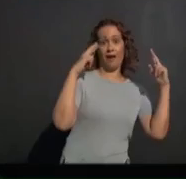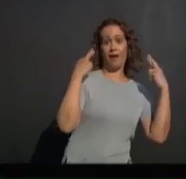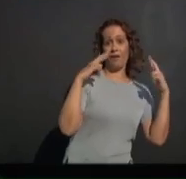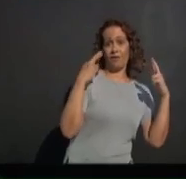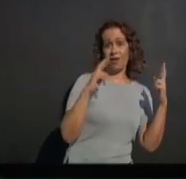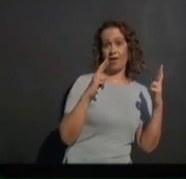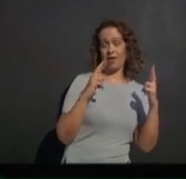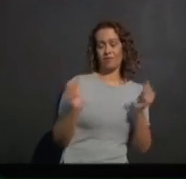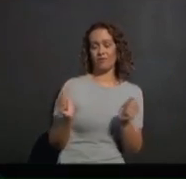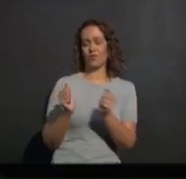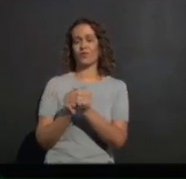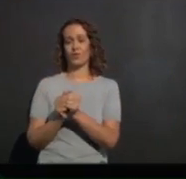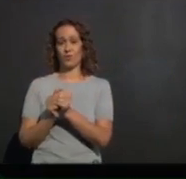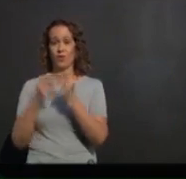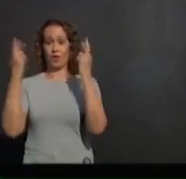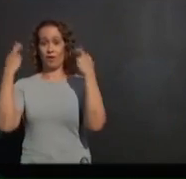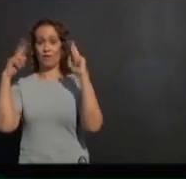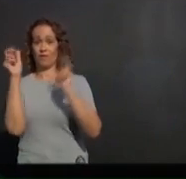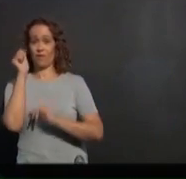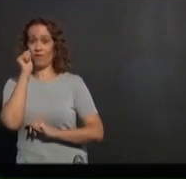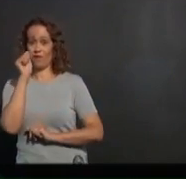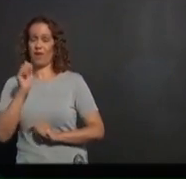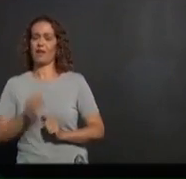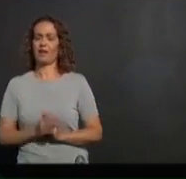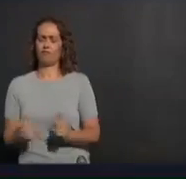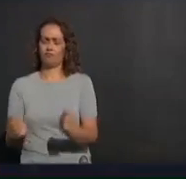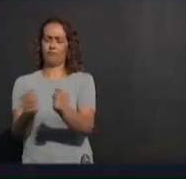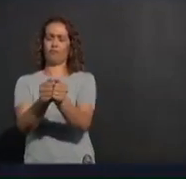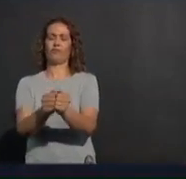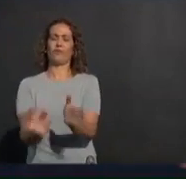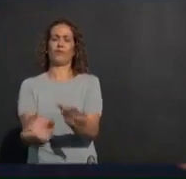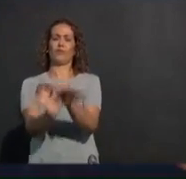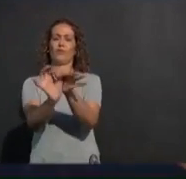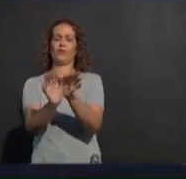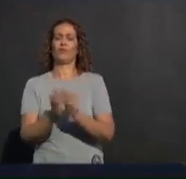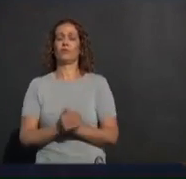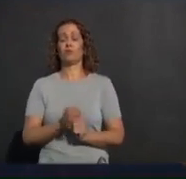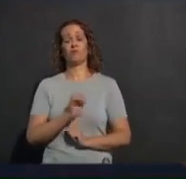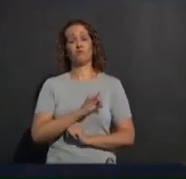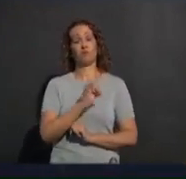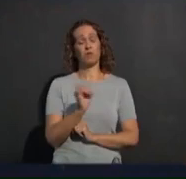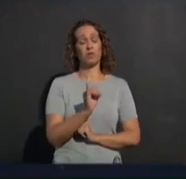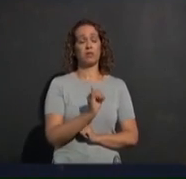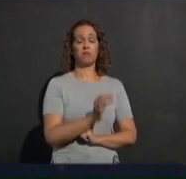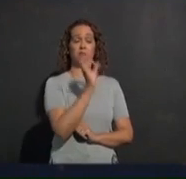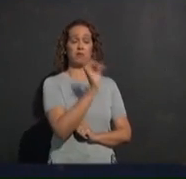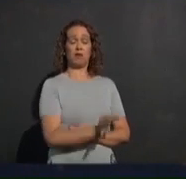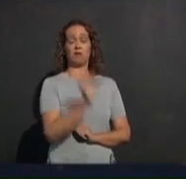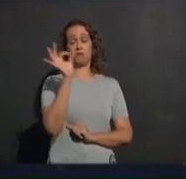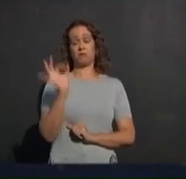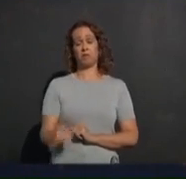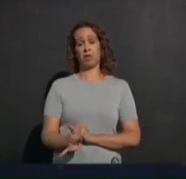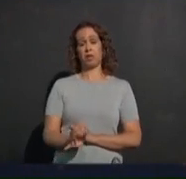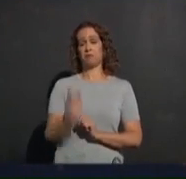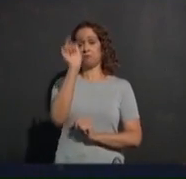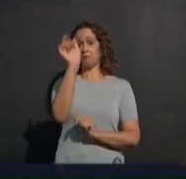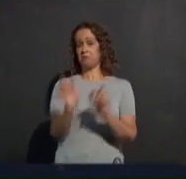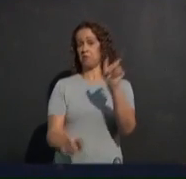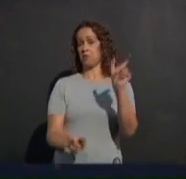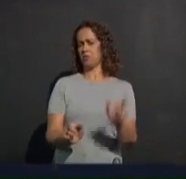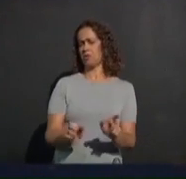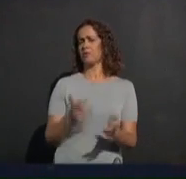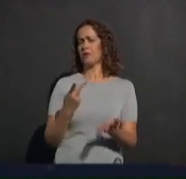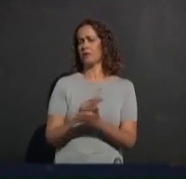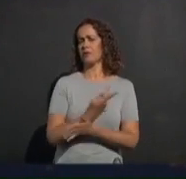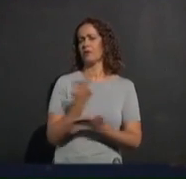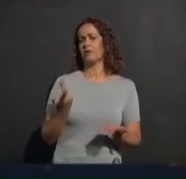Sabe por quê? Porque se você não encontrar alguém para casar e acasalar certinho, você vai acasalar com Satanás. No primeiro que cair na sua...